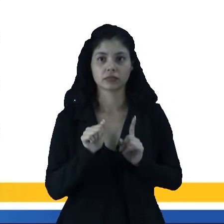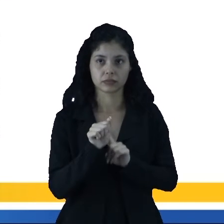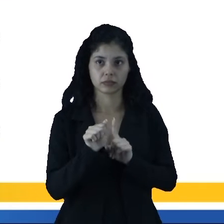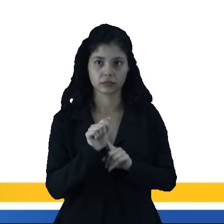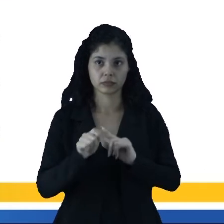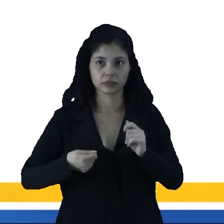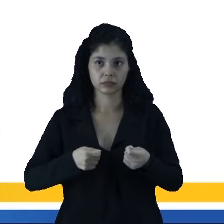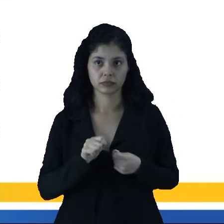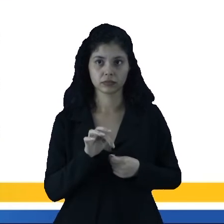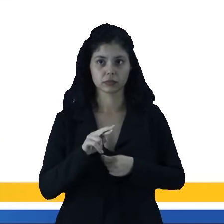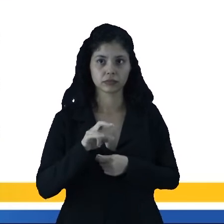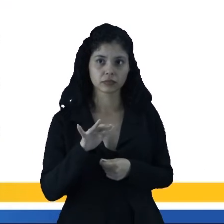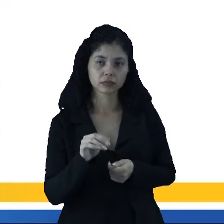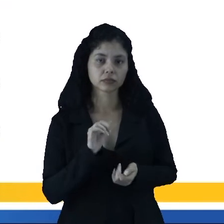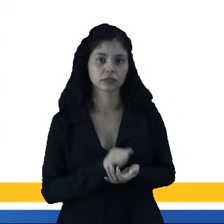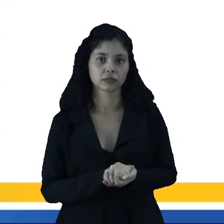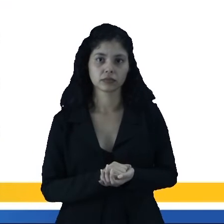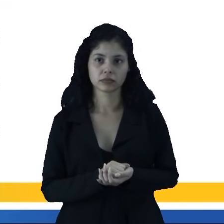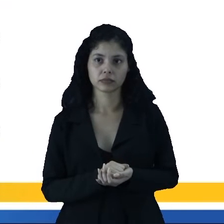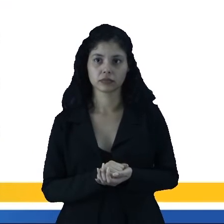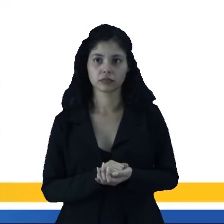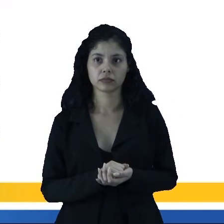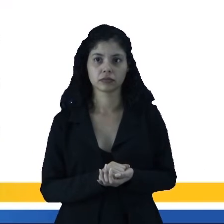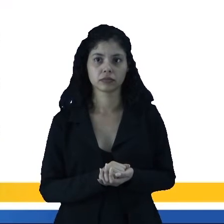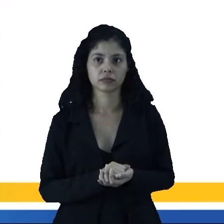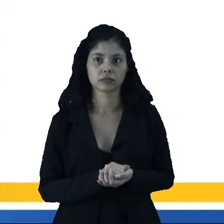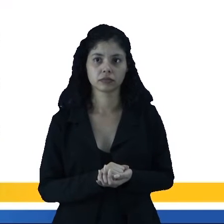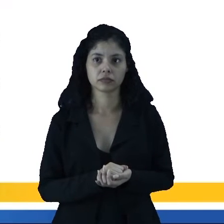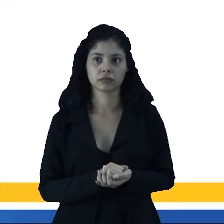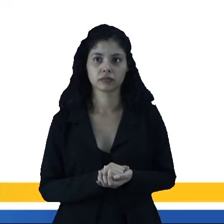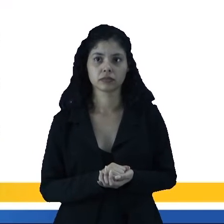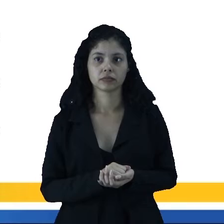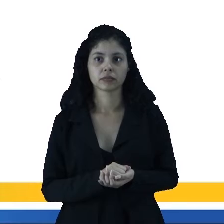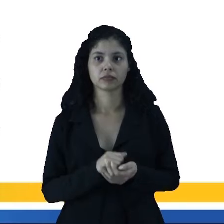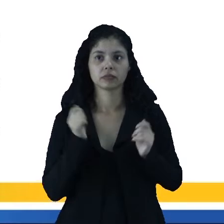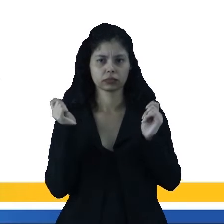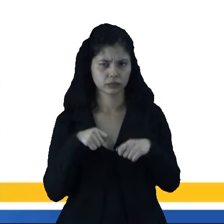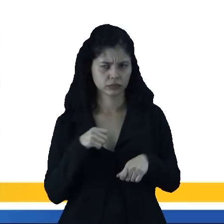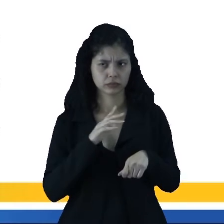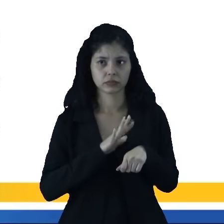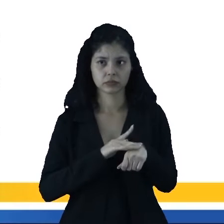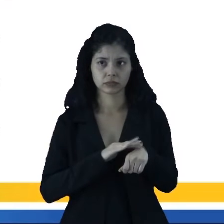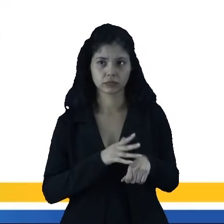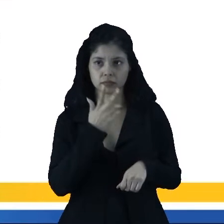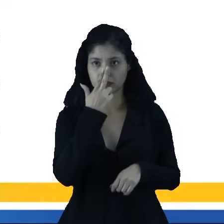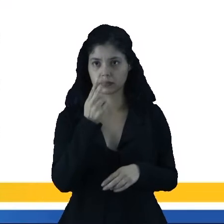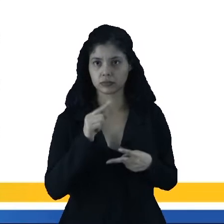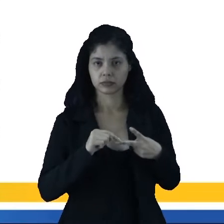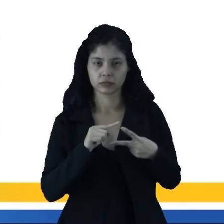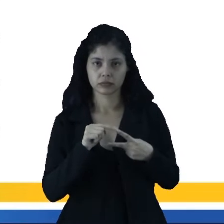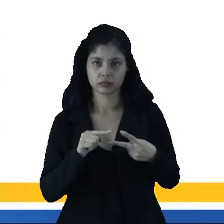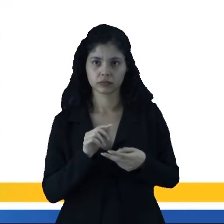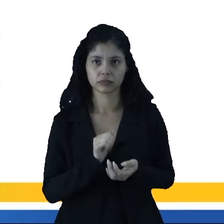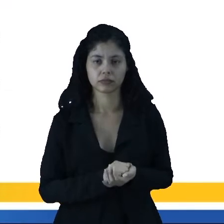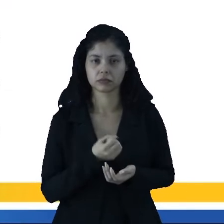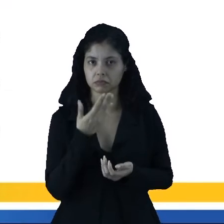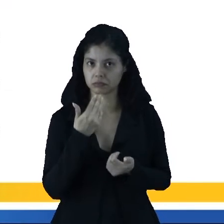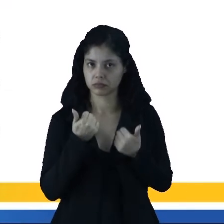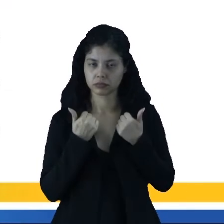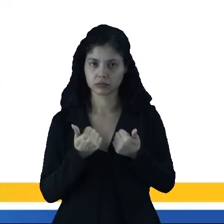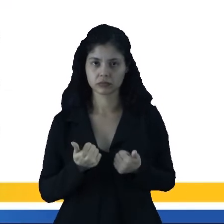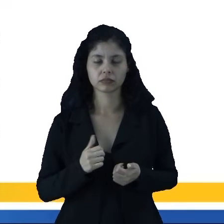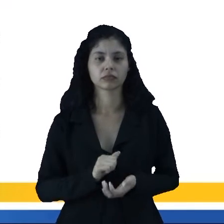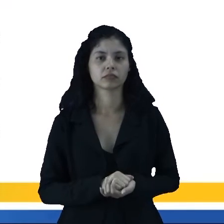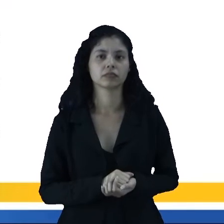Dominante autossômico, ou seja, num cromossomo lá que não é o sexual, possui doença que aparece em ambos os sexos. Beleza, eu